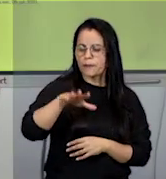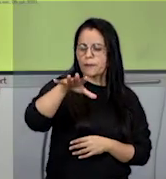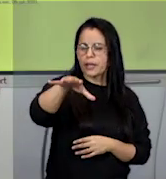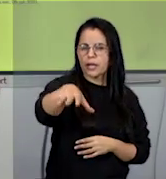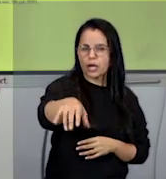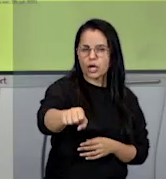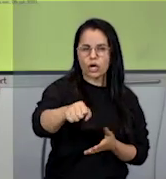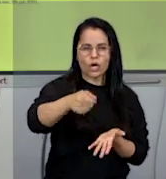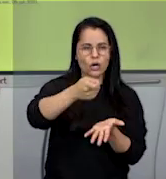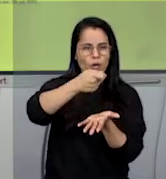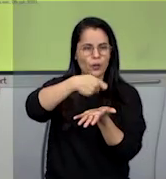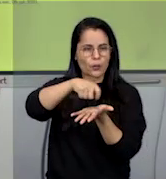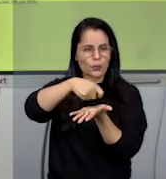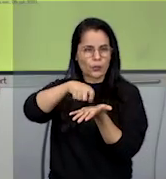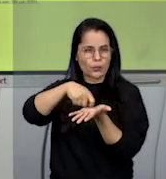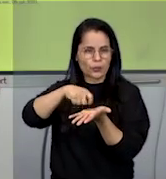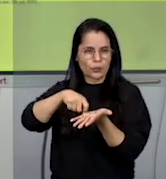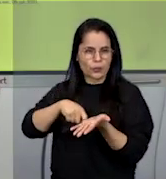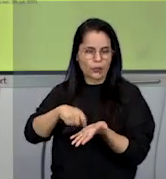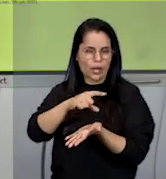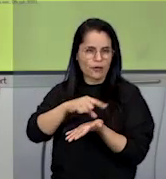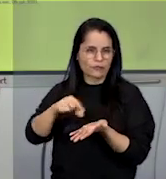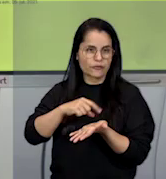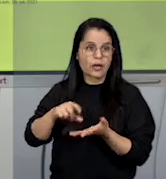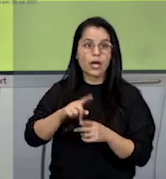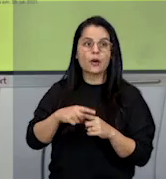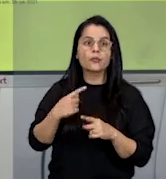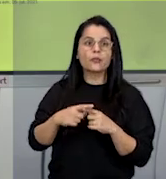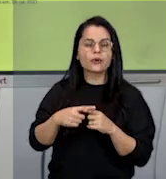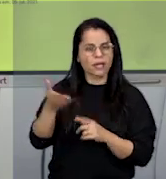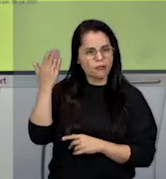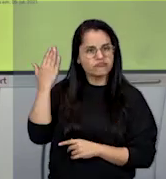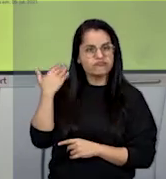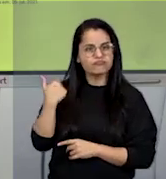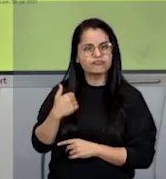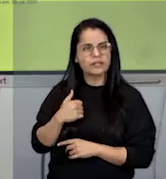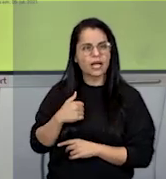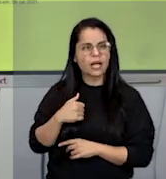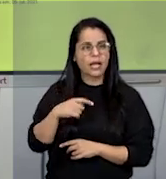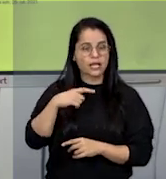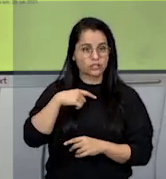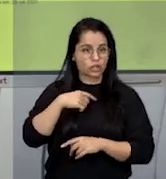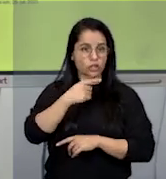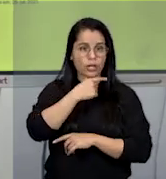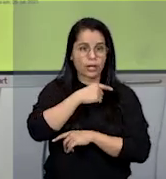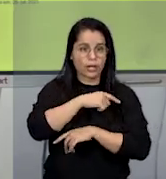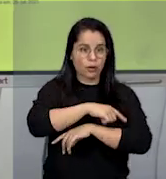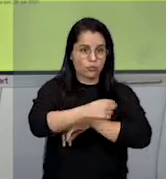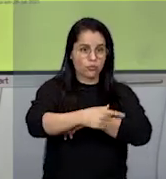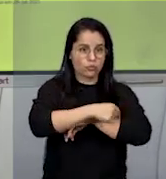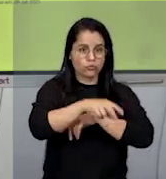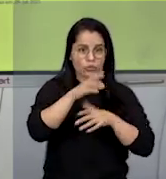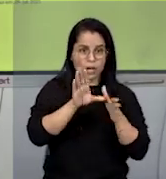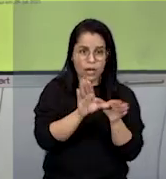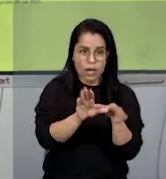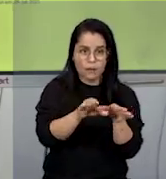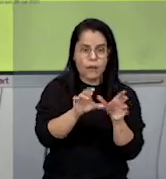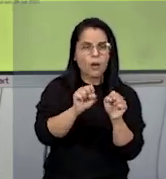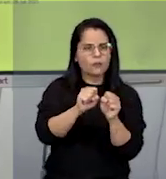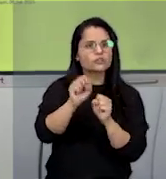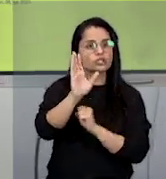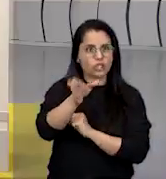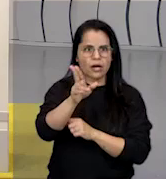pena e escreveu os versos. Por quê? Porque a pena mesmo, a pena que cobre o corpo dos animais, já foi utilizado